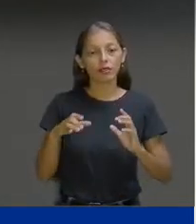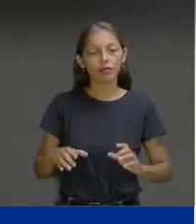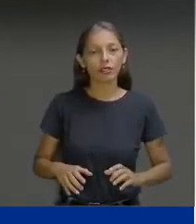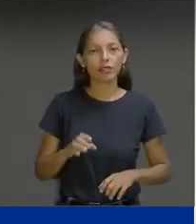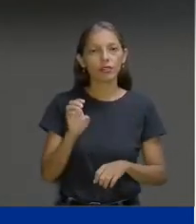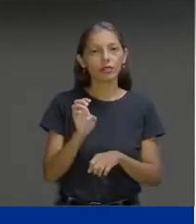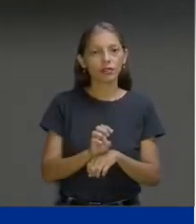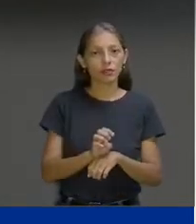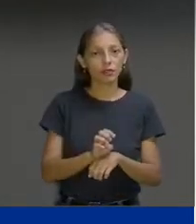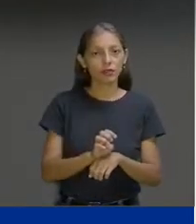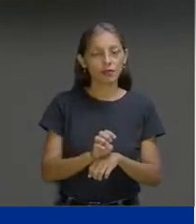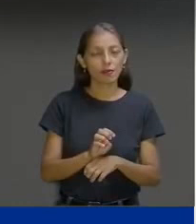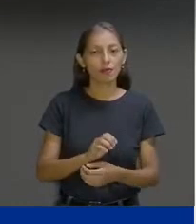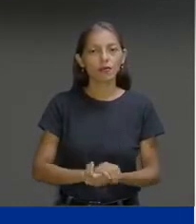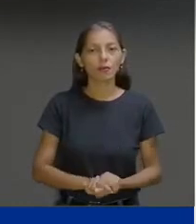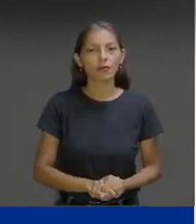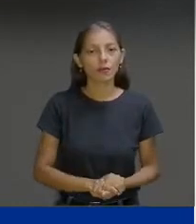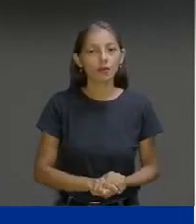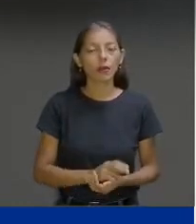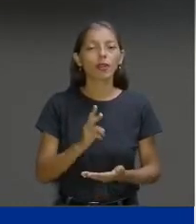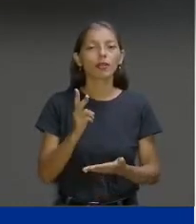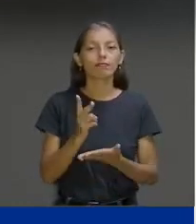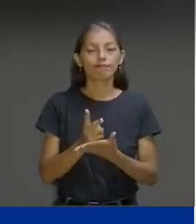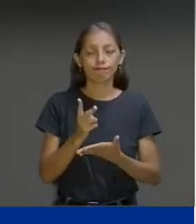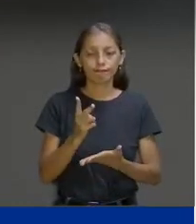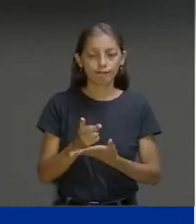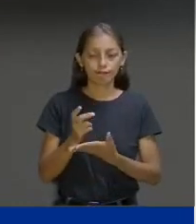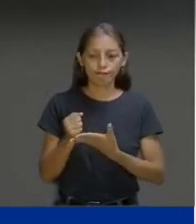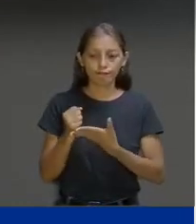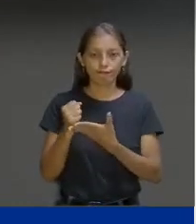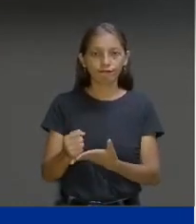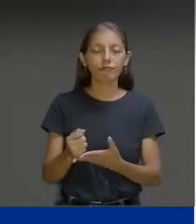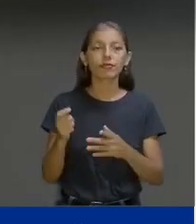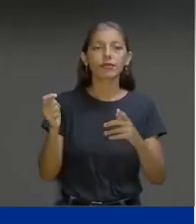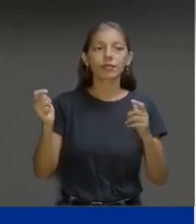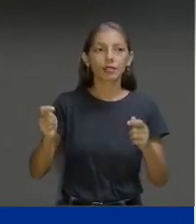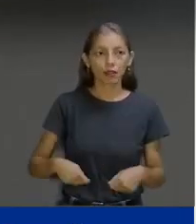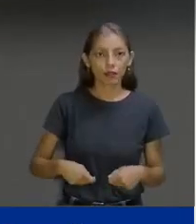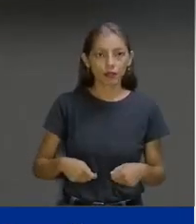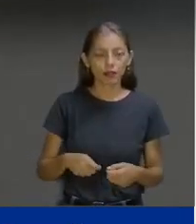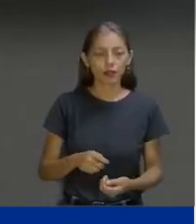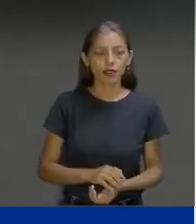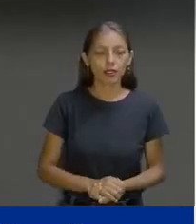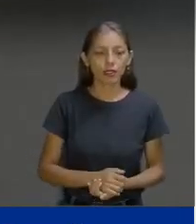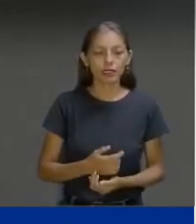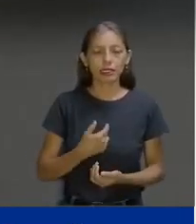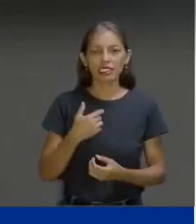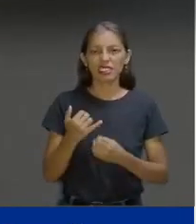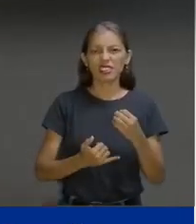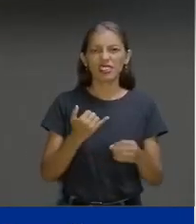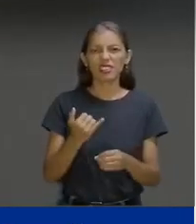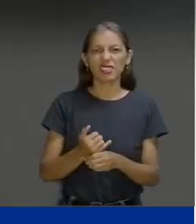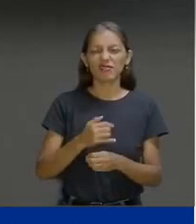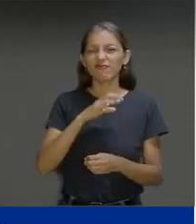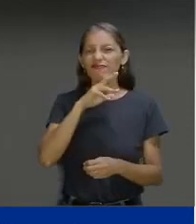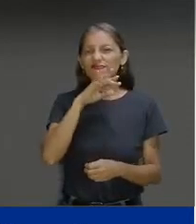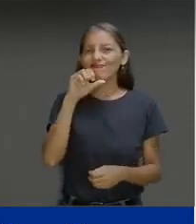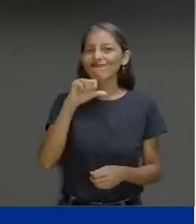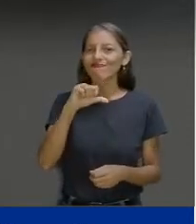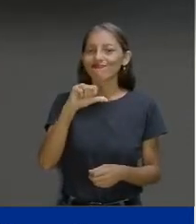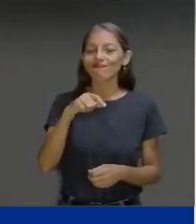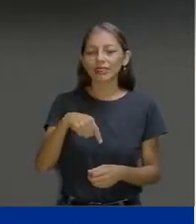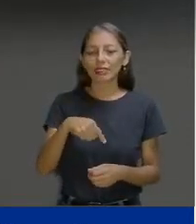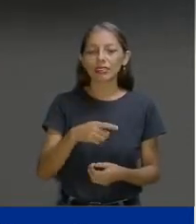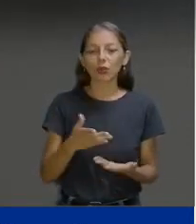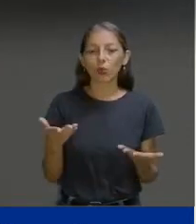EGE. pescoço. E aqui a minha internet está muito ruim. Eu tive até que sair de um local, ainda bem